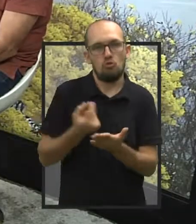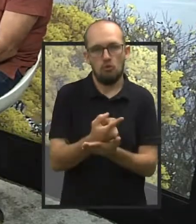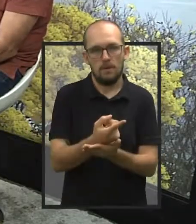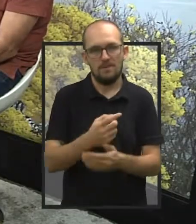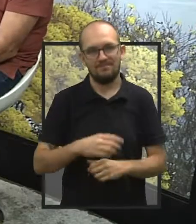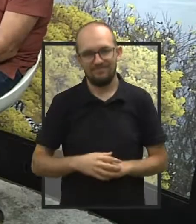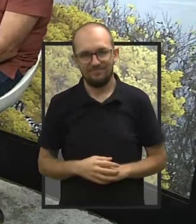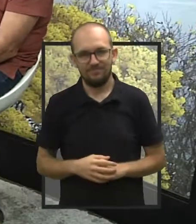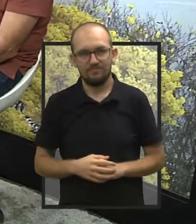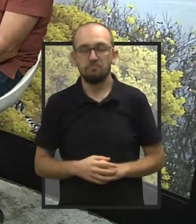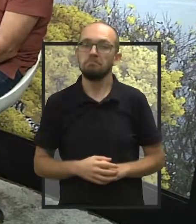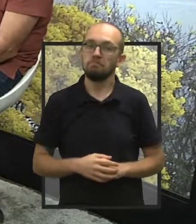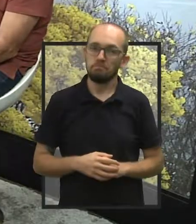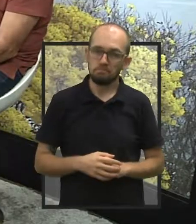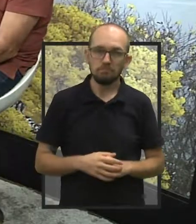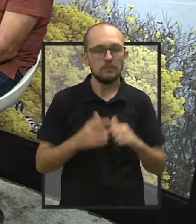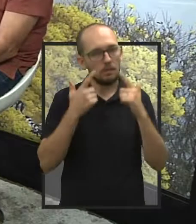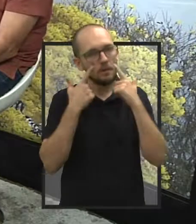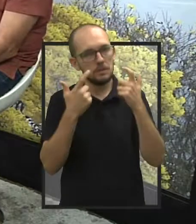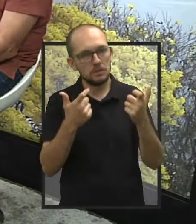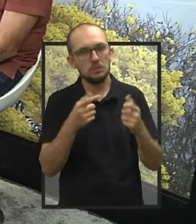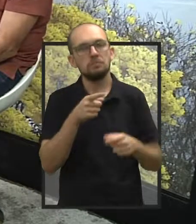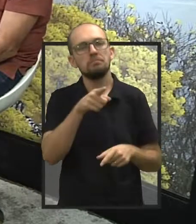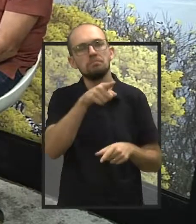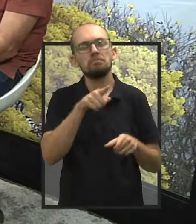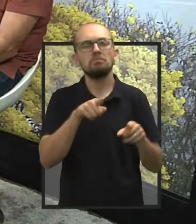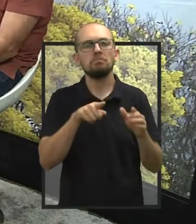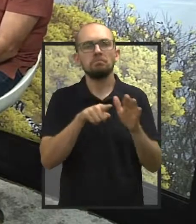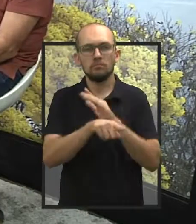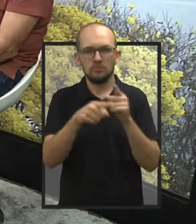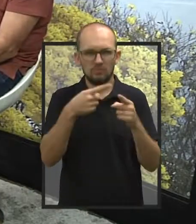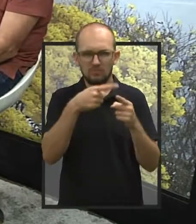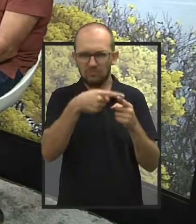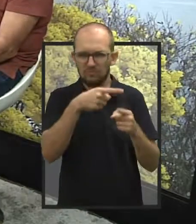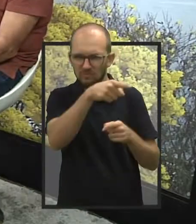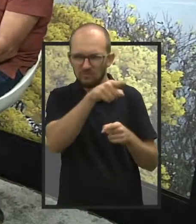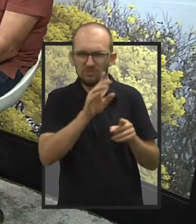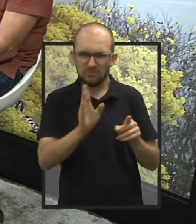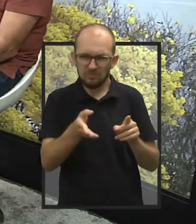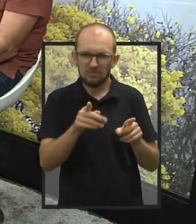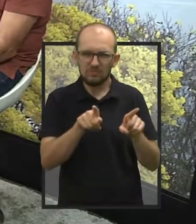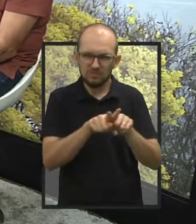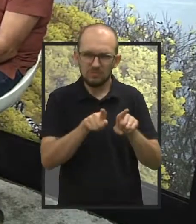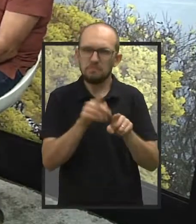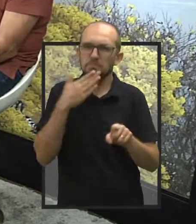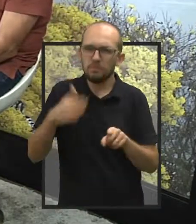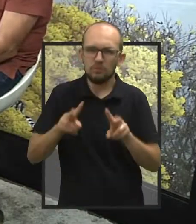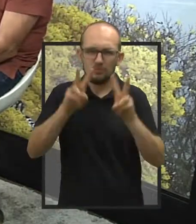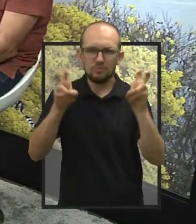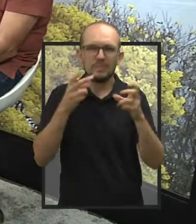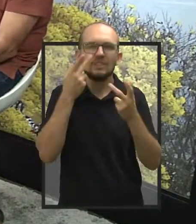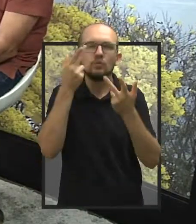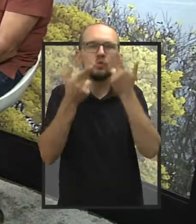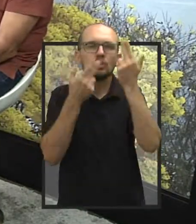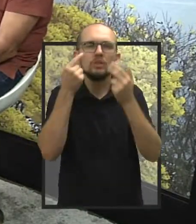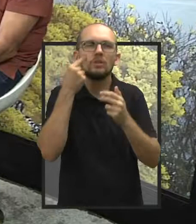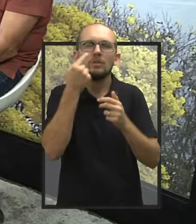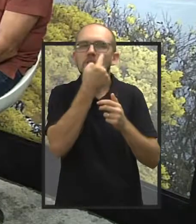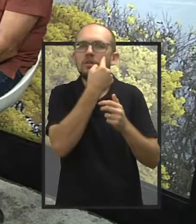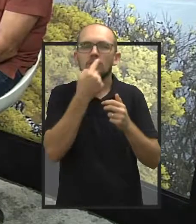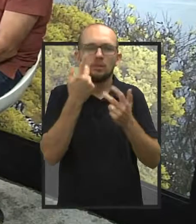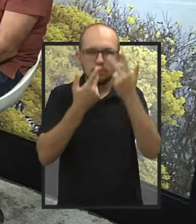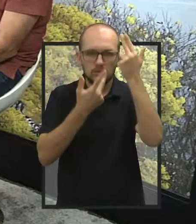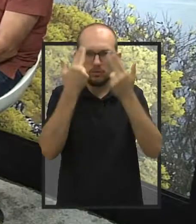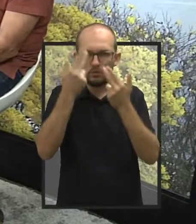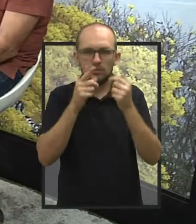senhor também fez pedidos relacionados às cirurgias de catarata, também com o